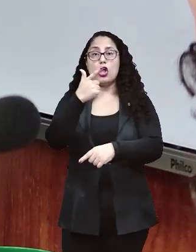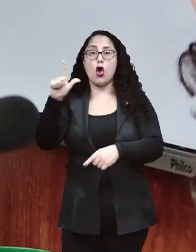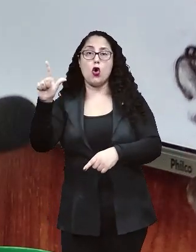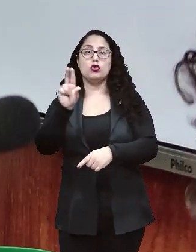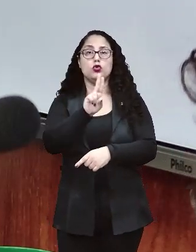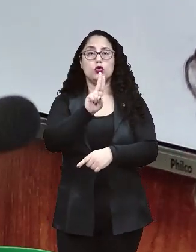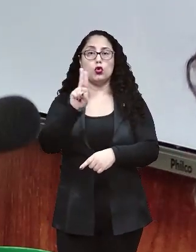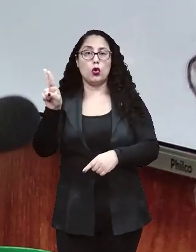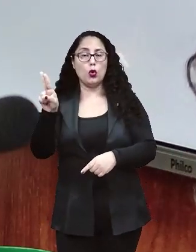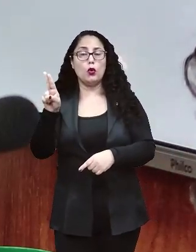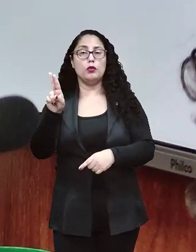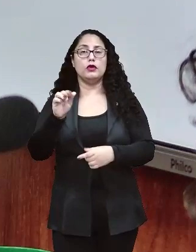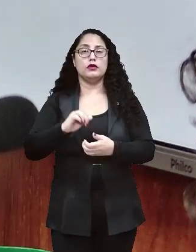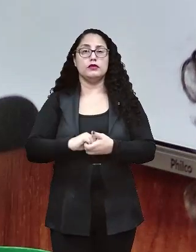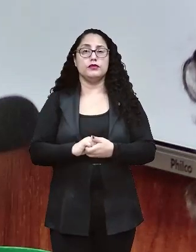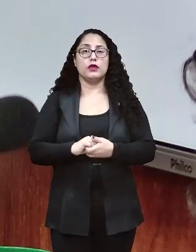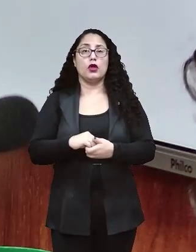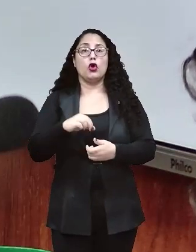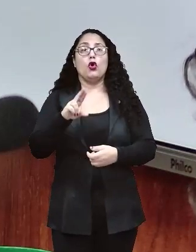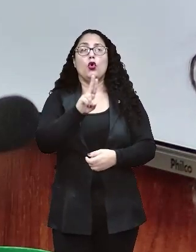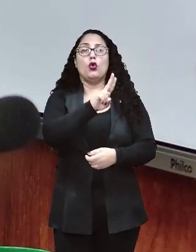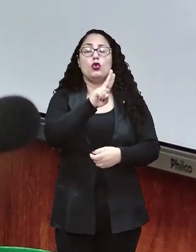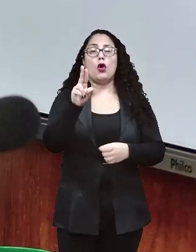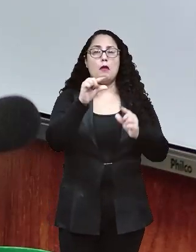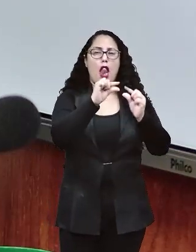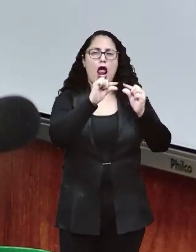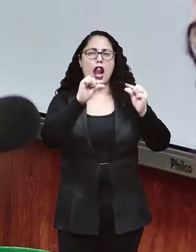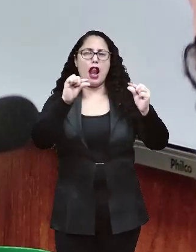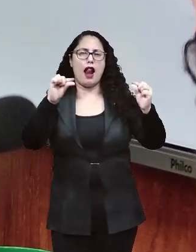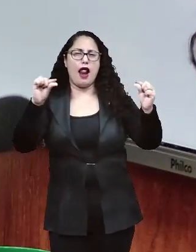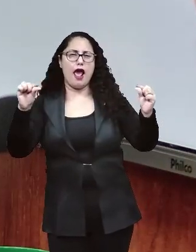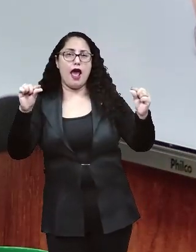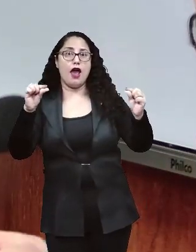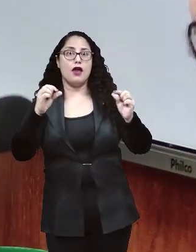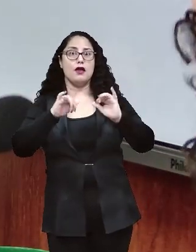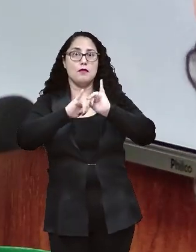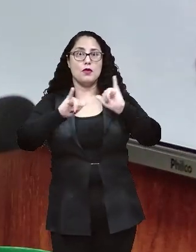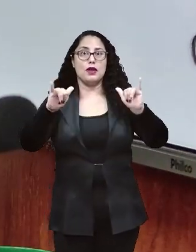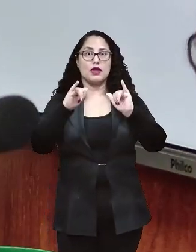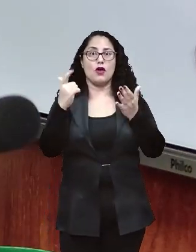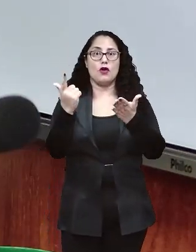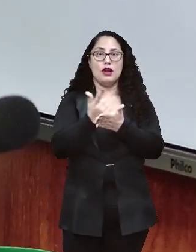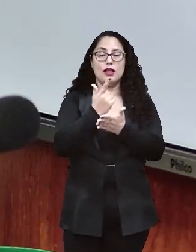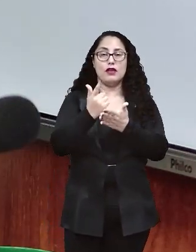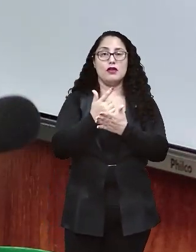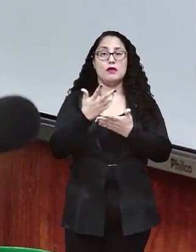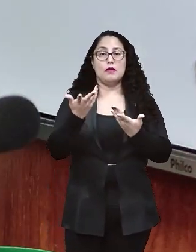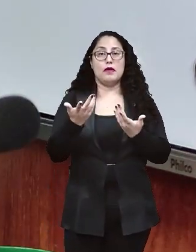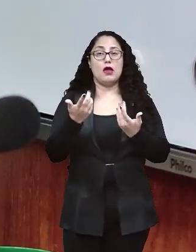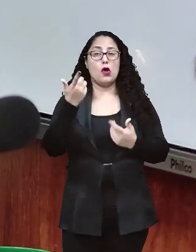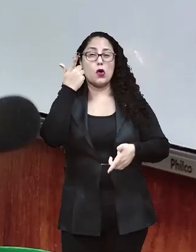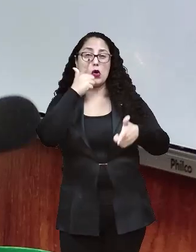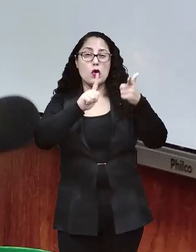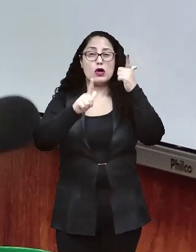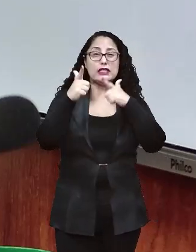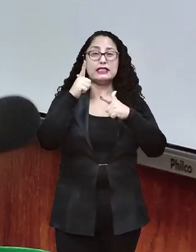nome, né, mas assim, porque o nome dela é bem comprido. Depois ela publicou um livro e fez para eu conseguir, né, associar, foi